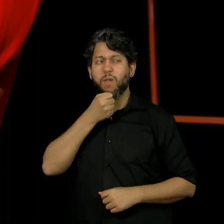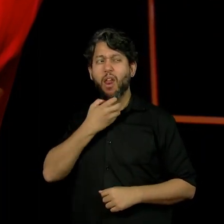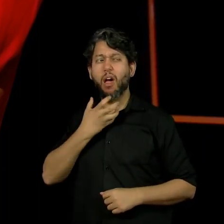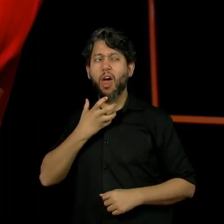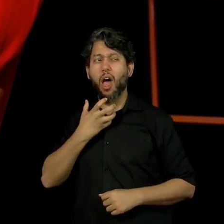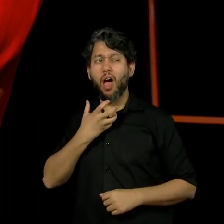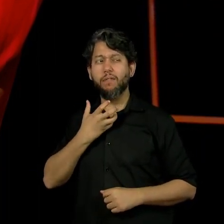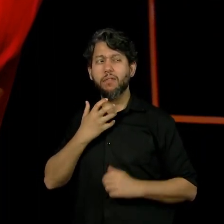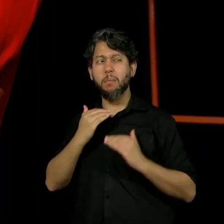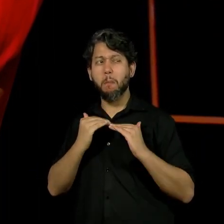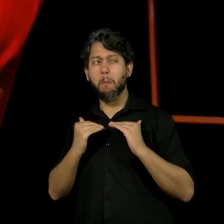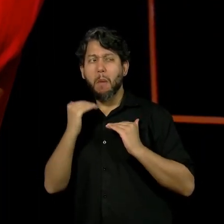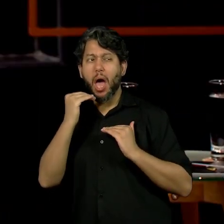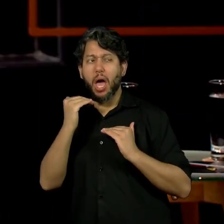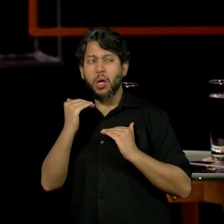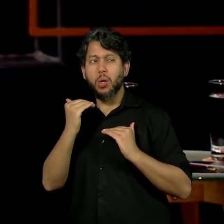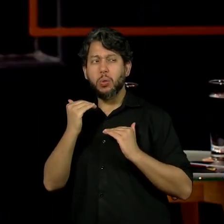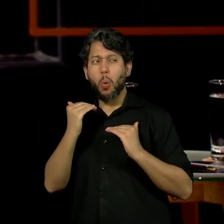que ele.